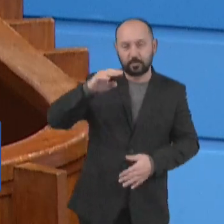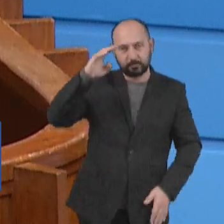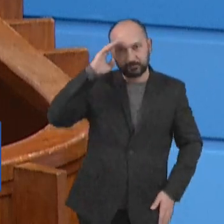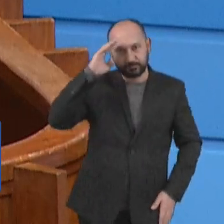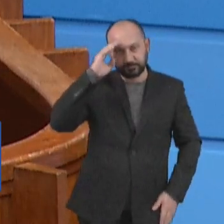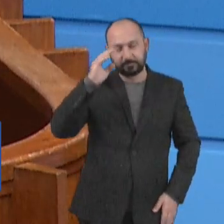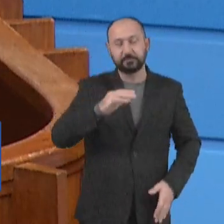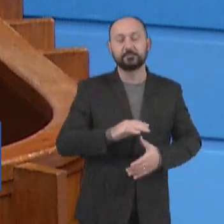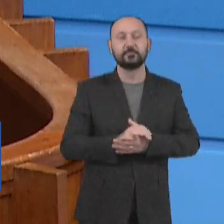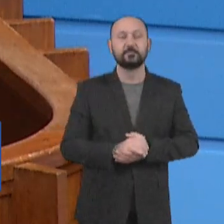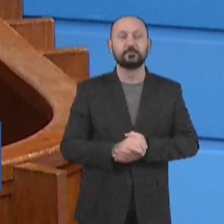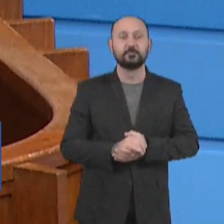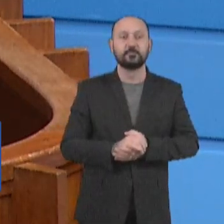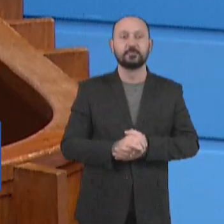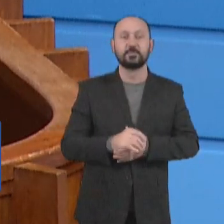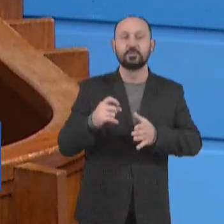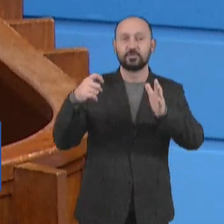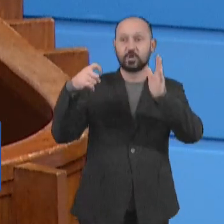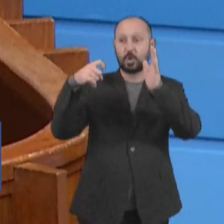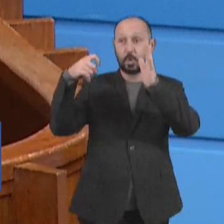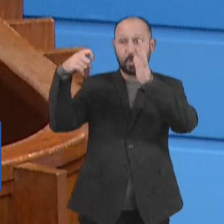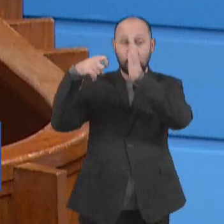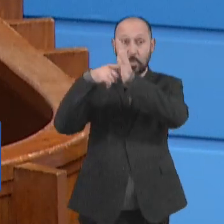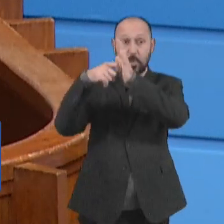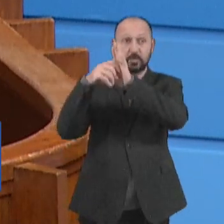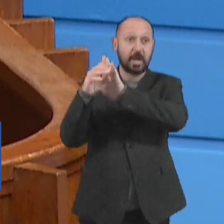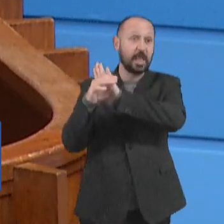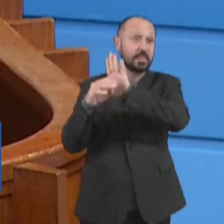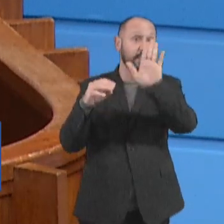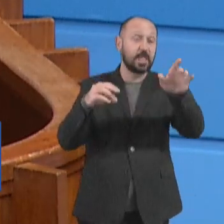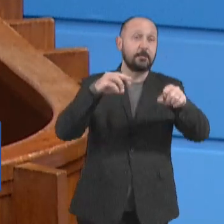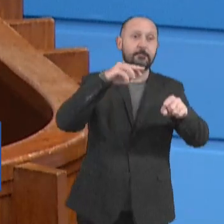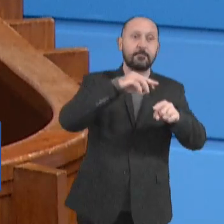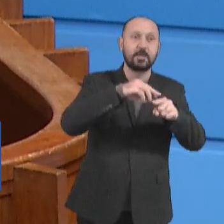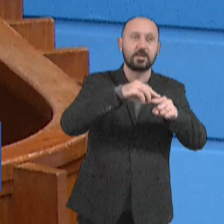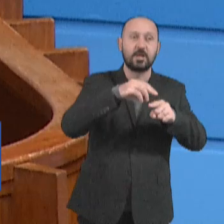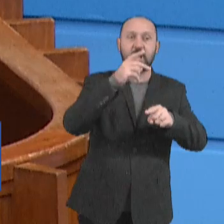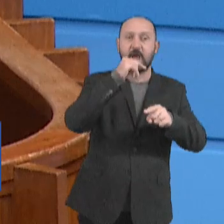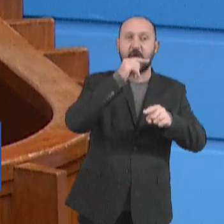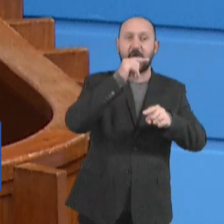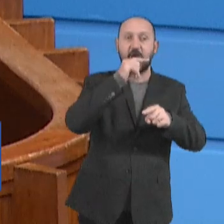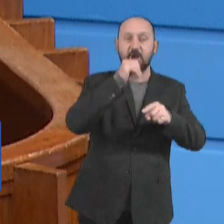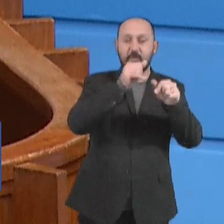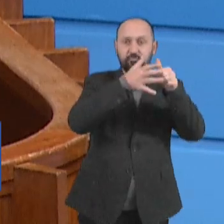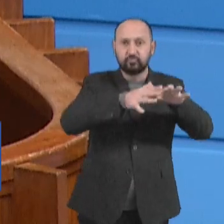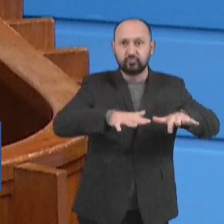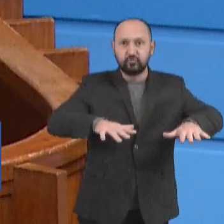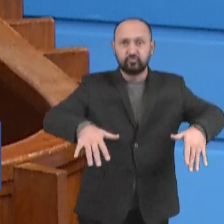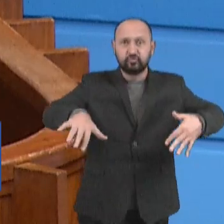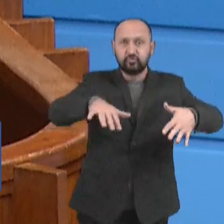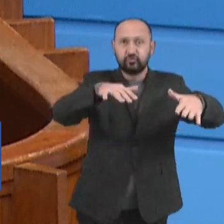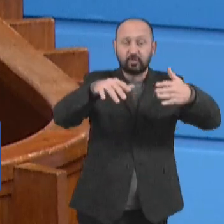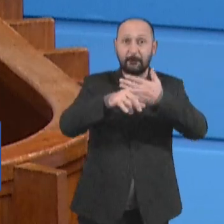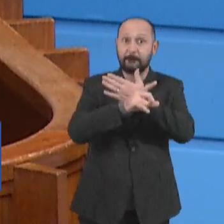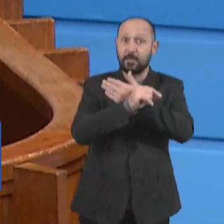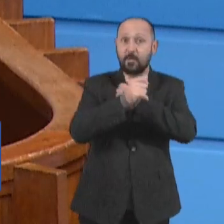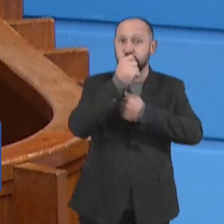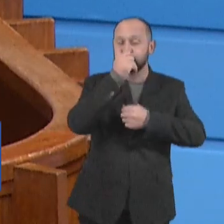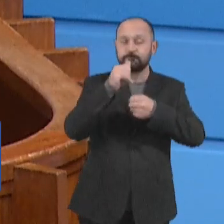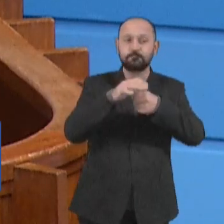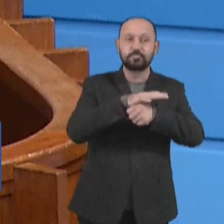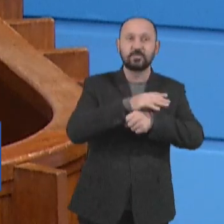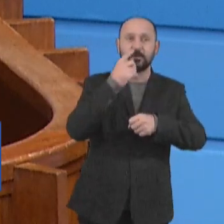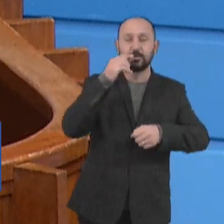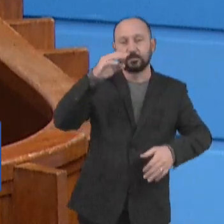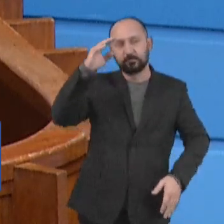soldados. De Coxim até Miranda, a mesma coisa, Pantanal cheio, né? E esses soldados que